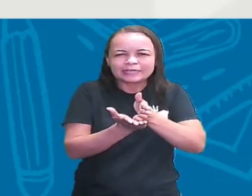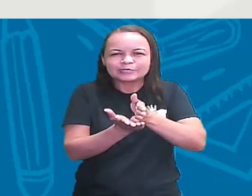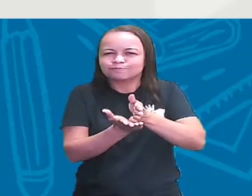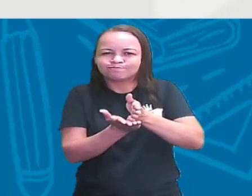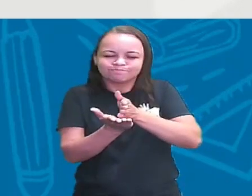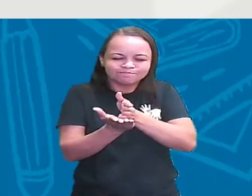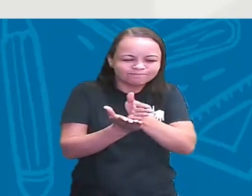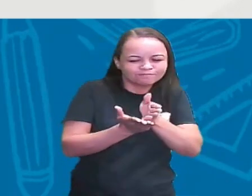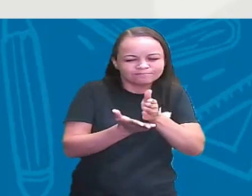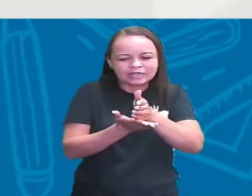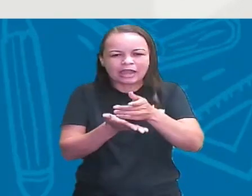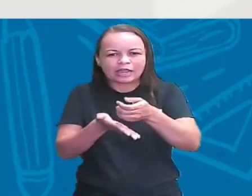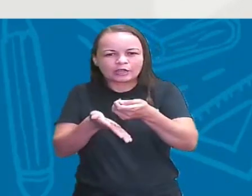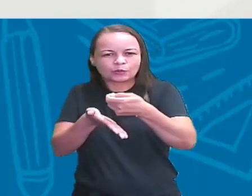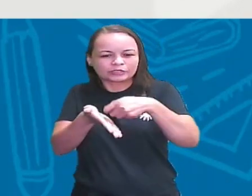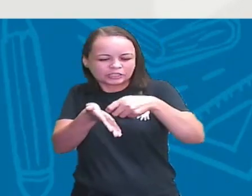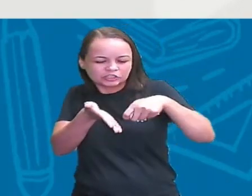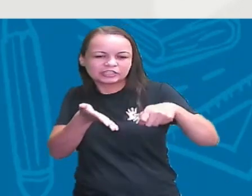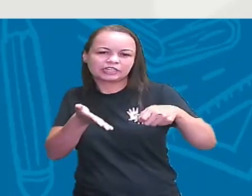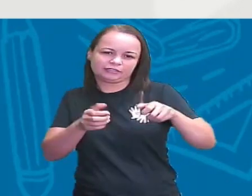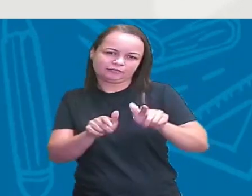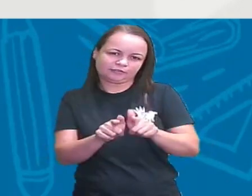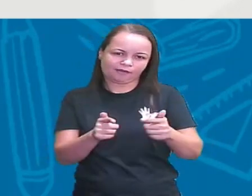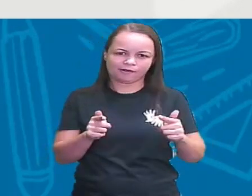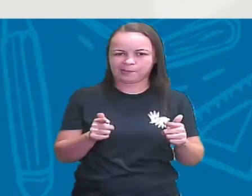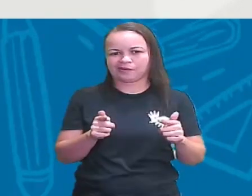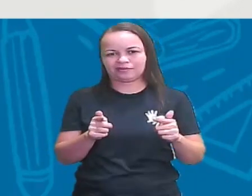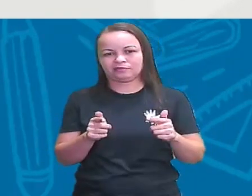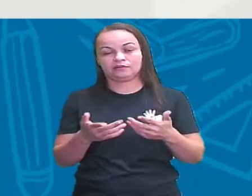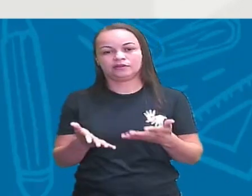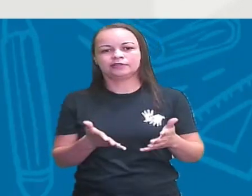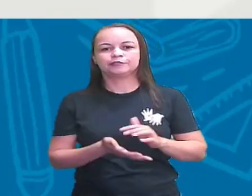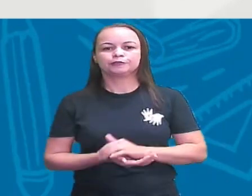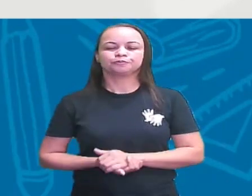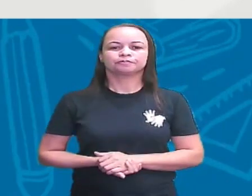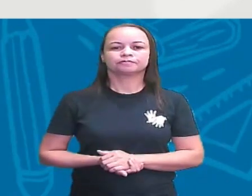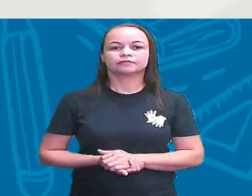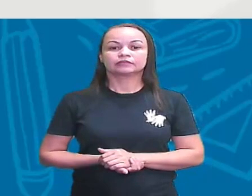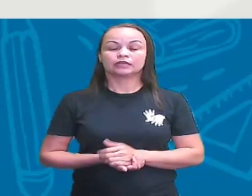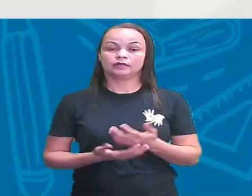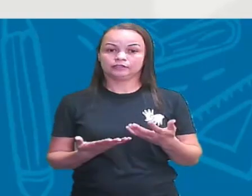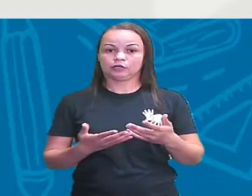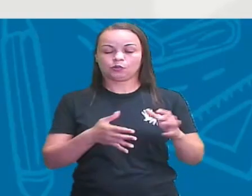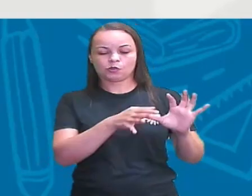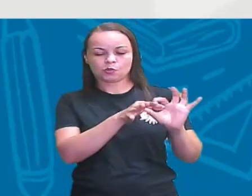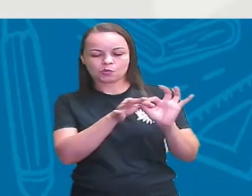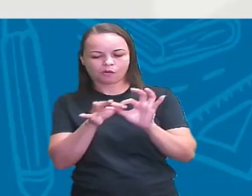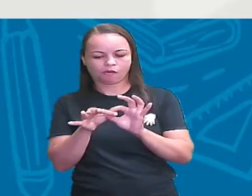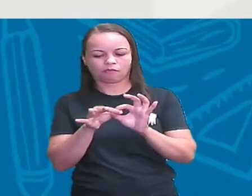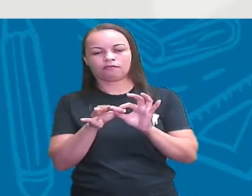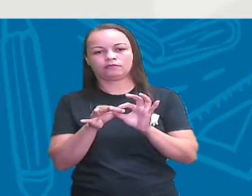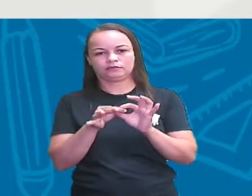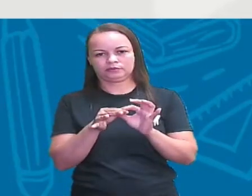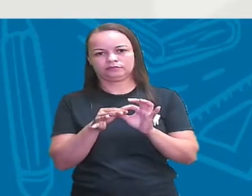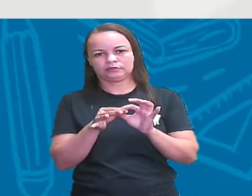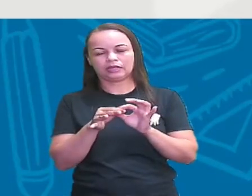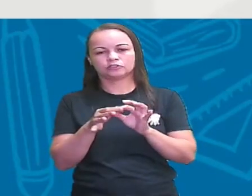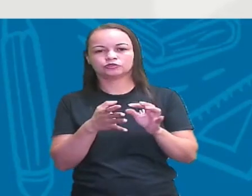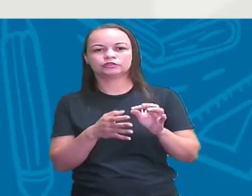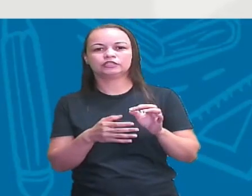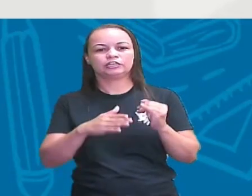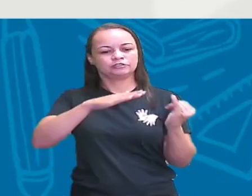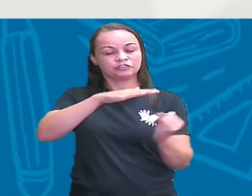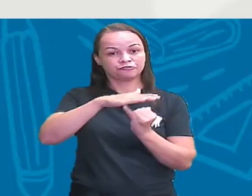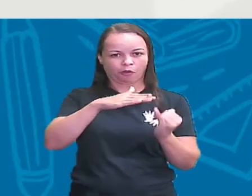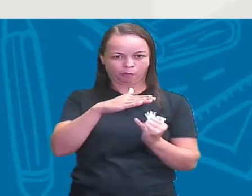está ali prescrito na gramática. Não é? No entanto, num contexto de informalidade, né? Num contexto